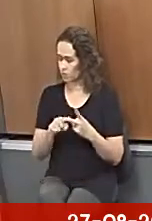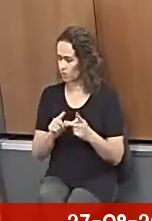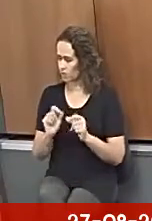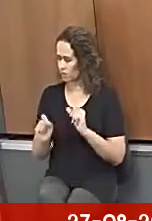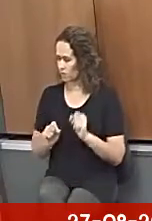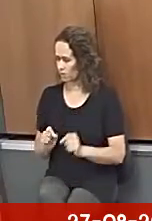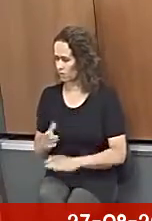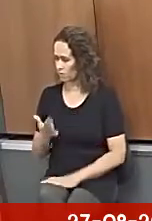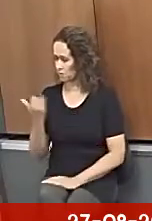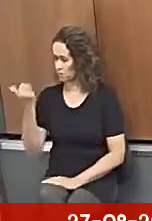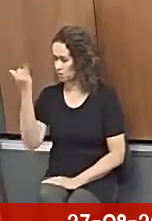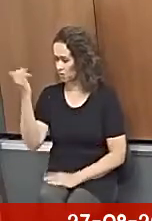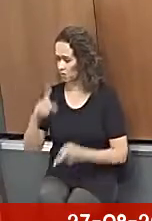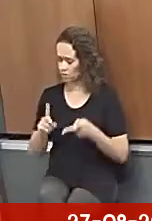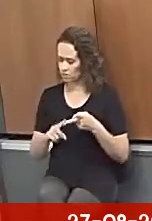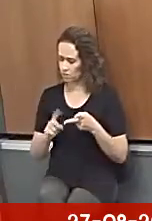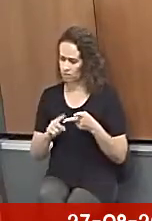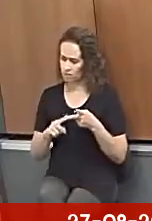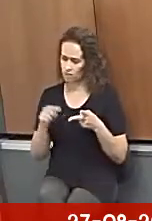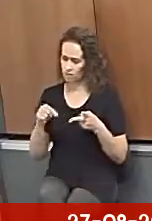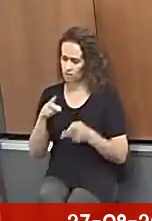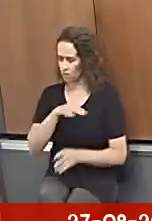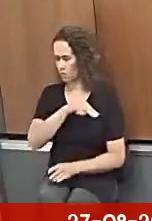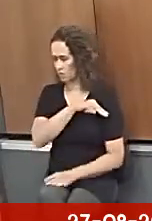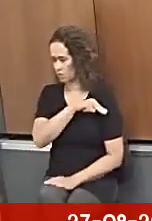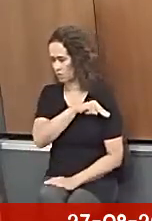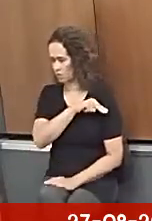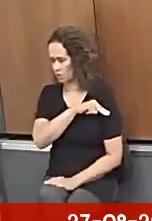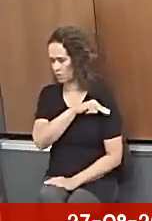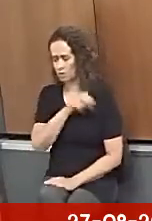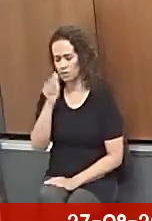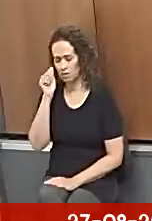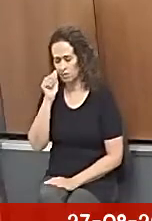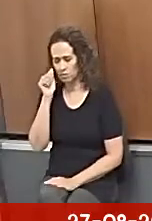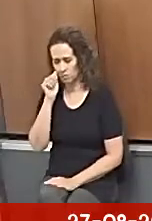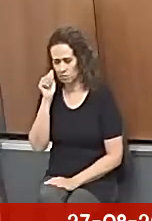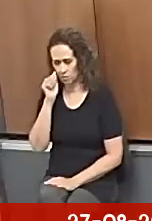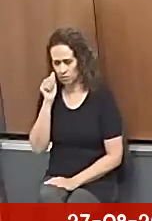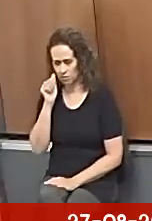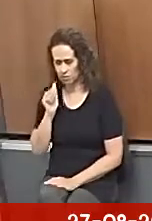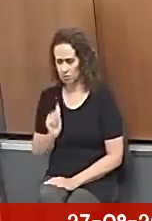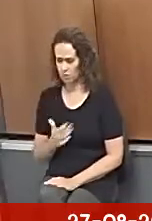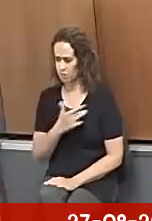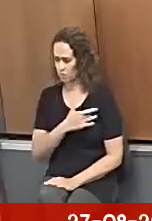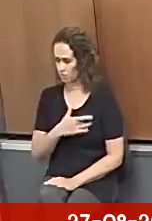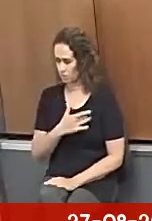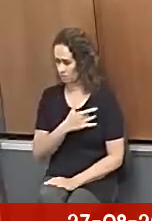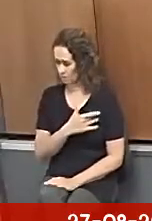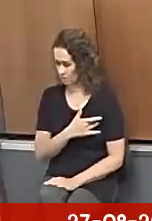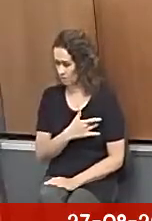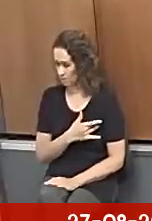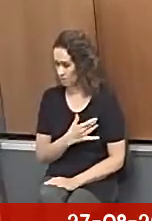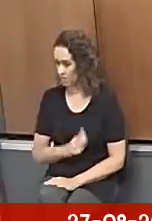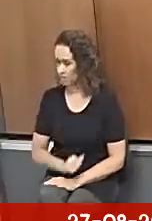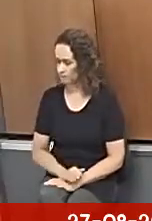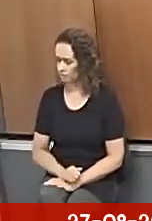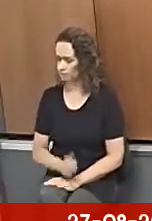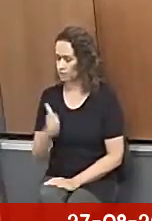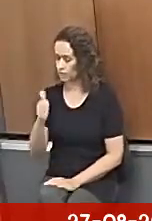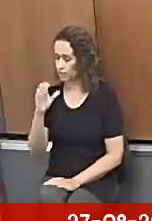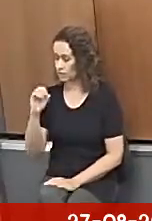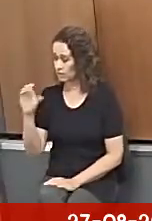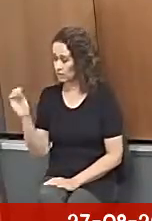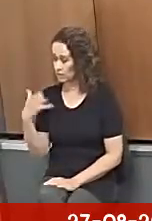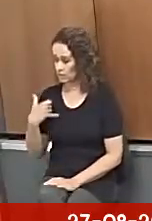famosa vovó miraci que aquela cruzeirense que acabou de fazer 100 anos e ela veio que inclusive para relatar dificultavam